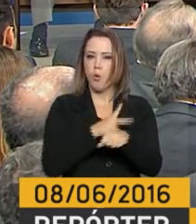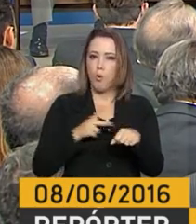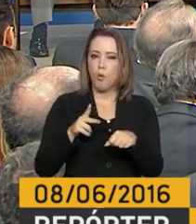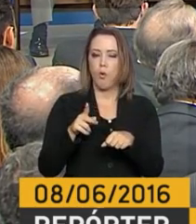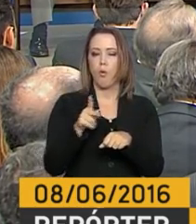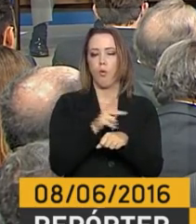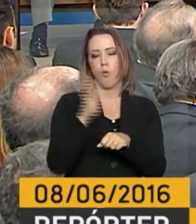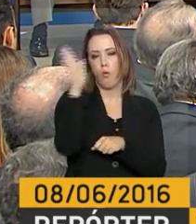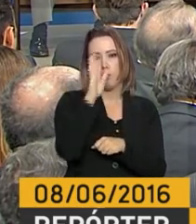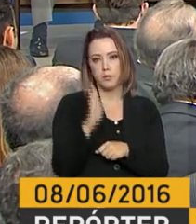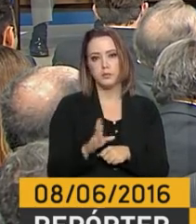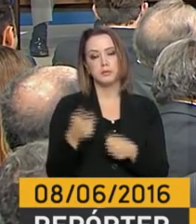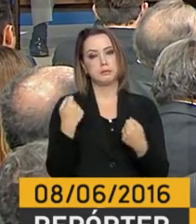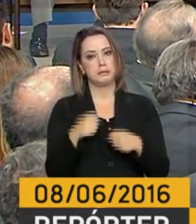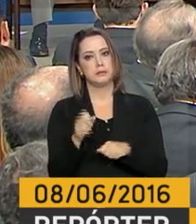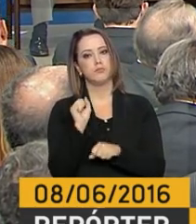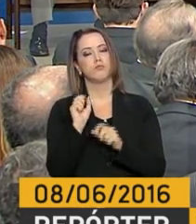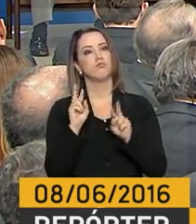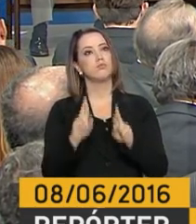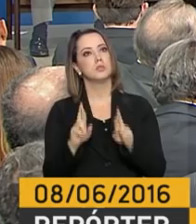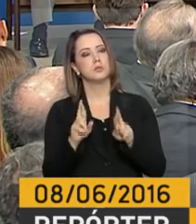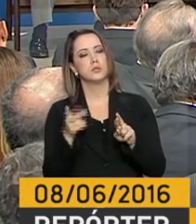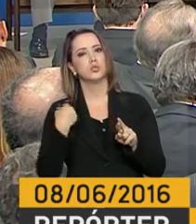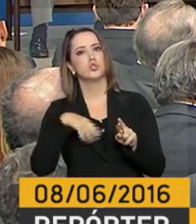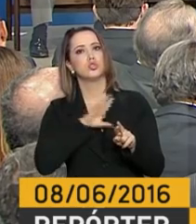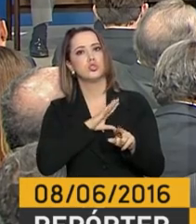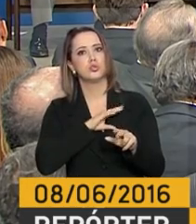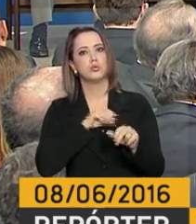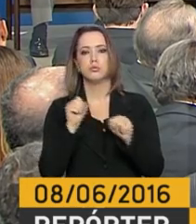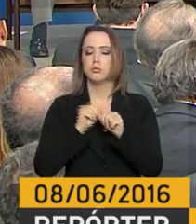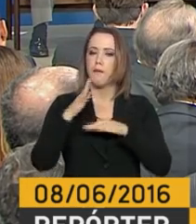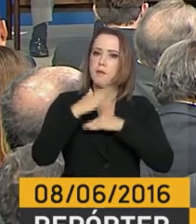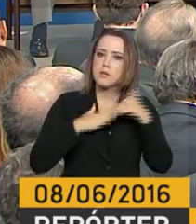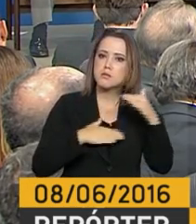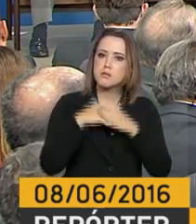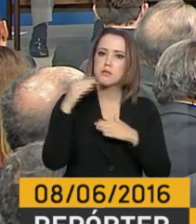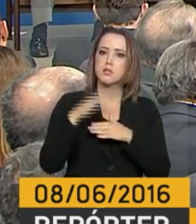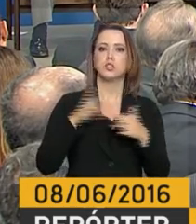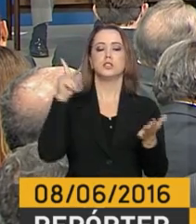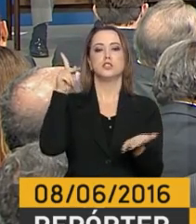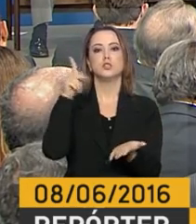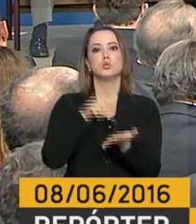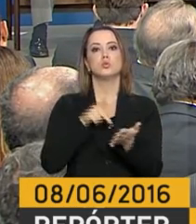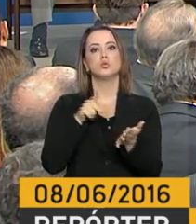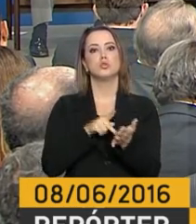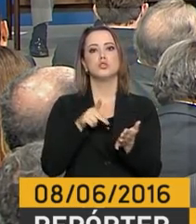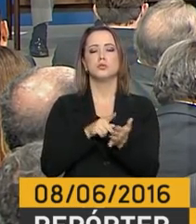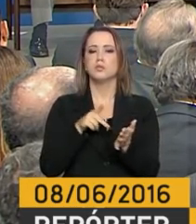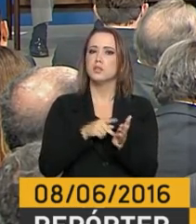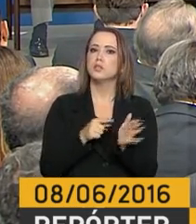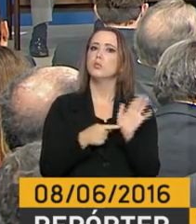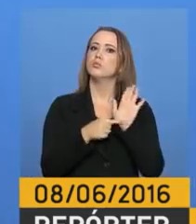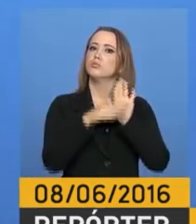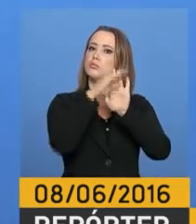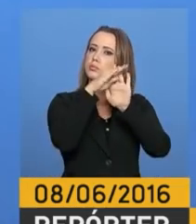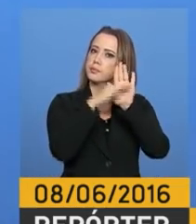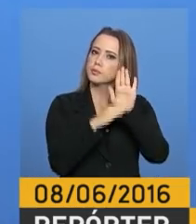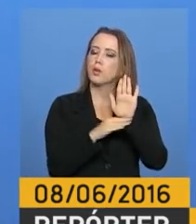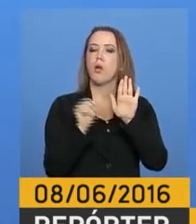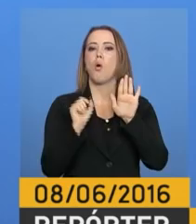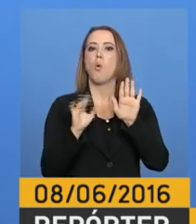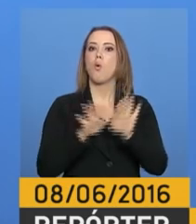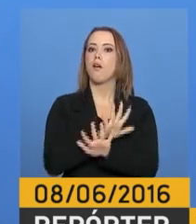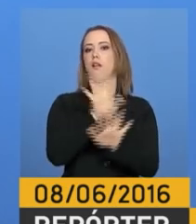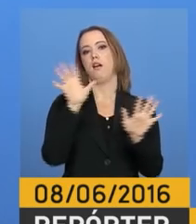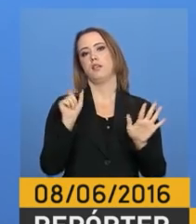esperam de nós atitudes concretas e e metas Claras